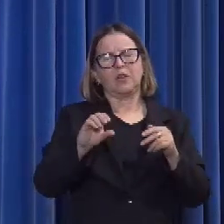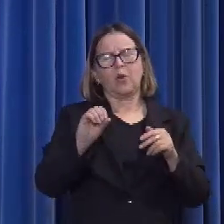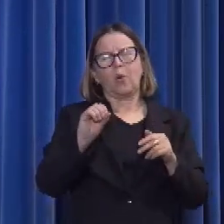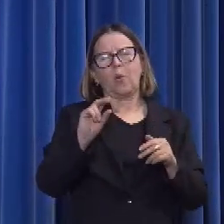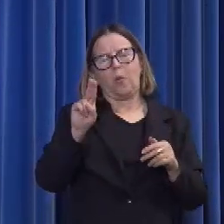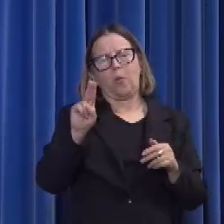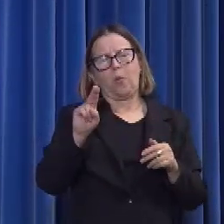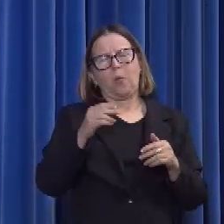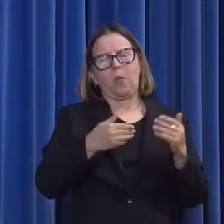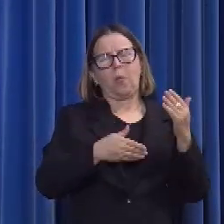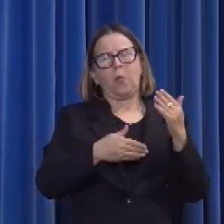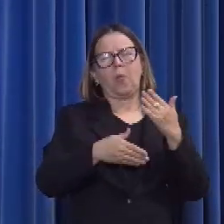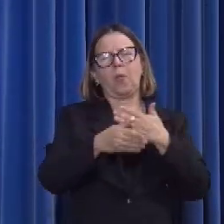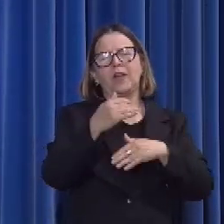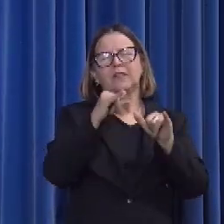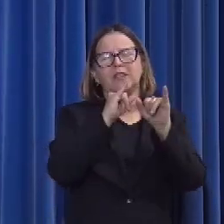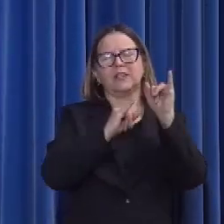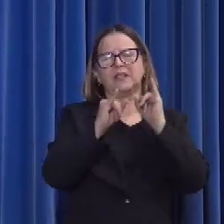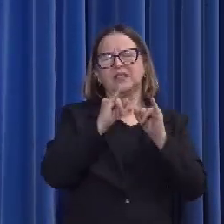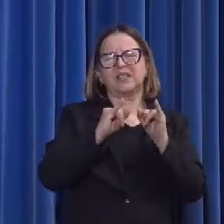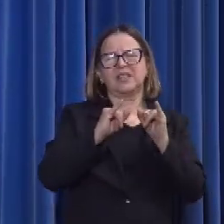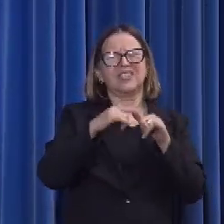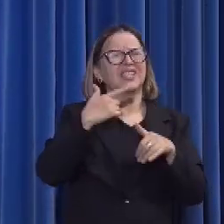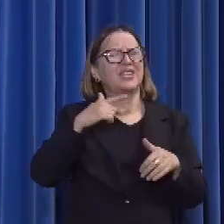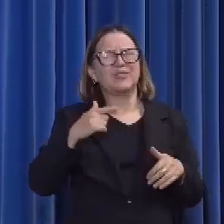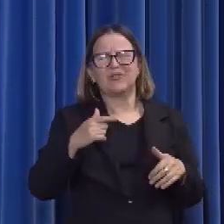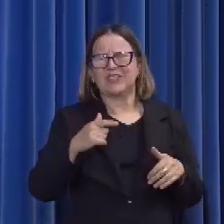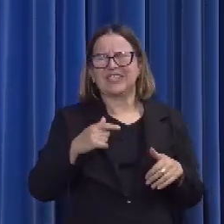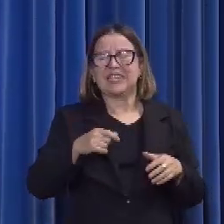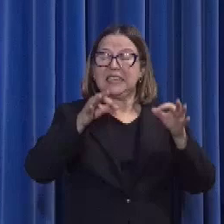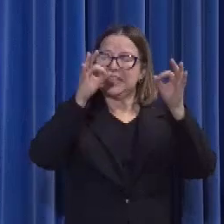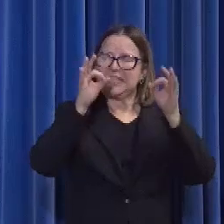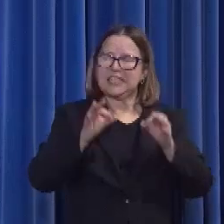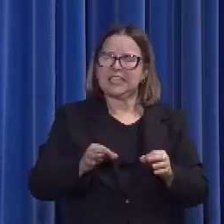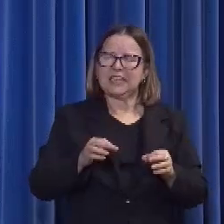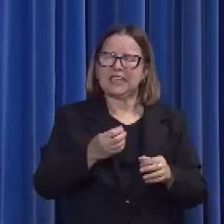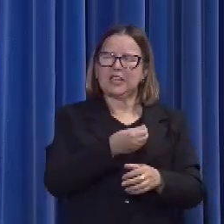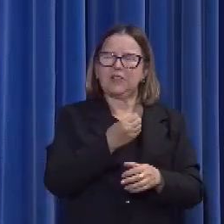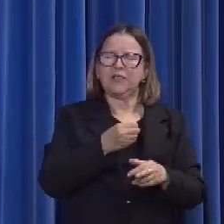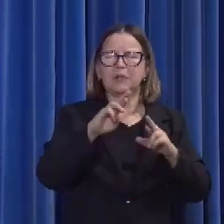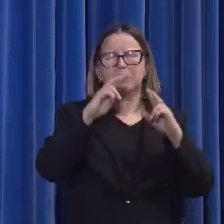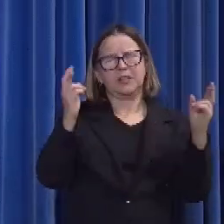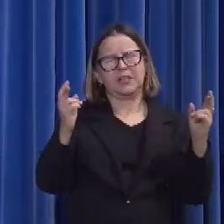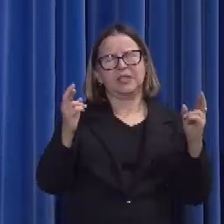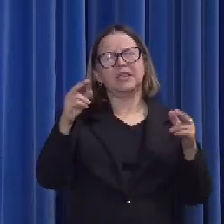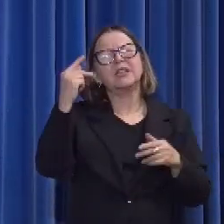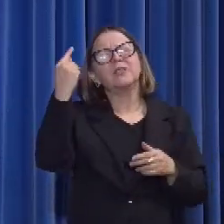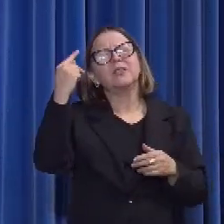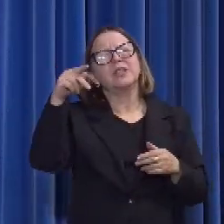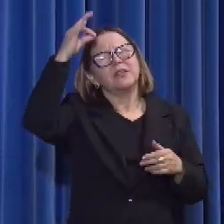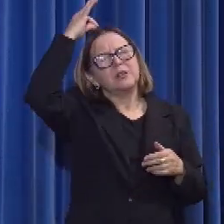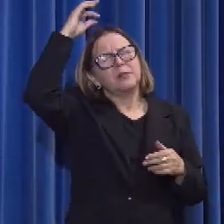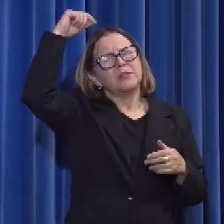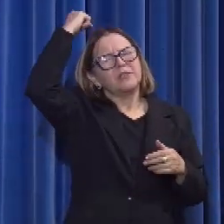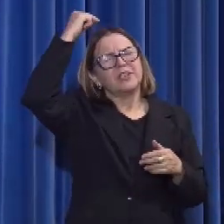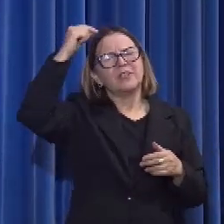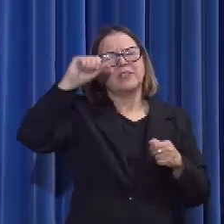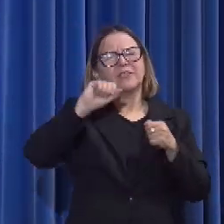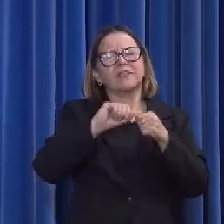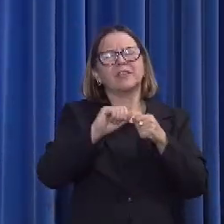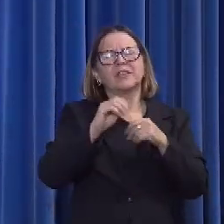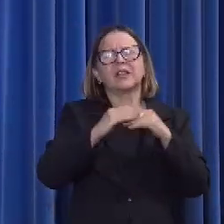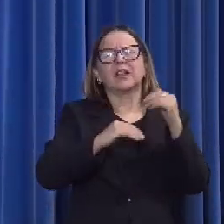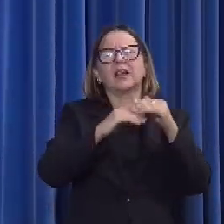certeza, Pai, essa convicção dessa viva esperança, que o teu Santo Espírito, Pai, opere nessa vida, nesse